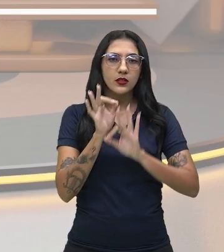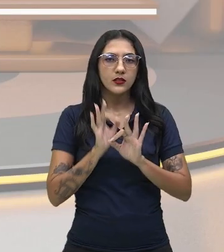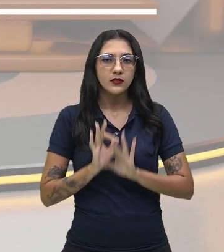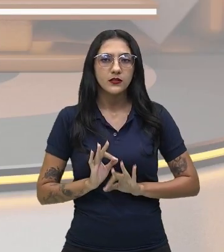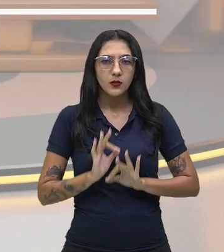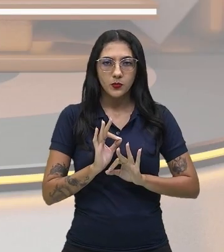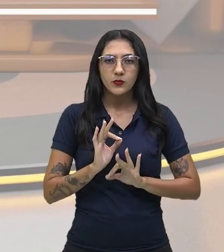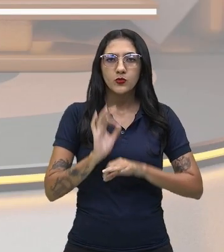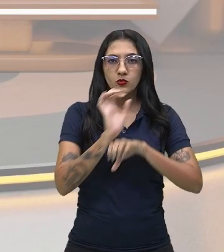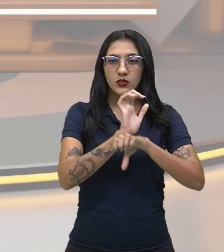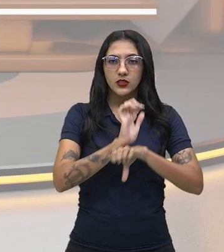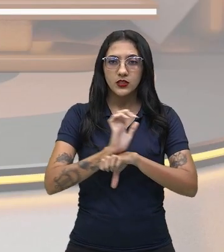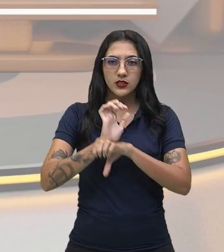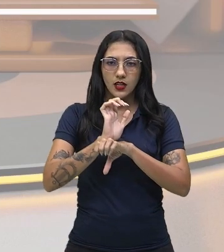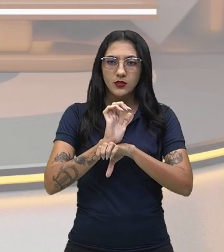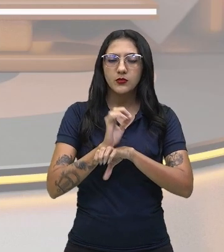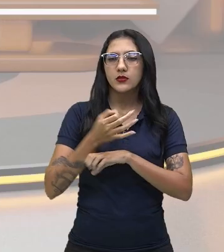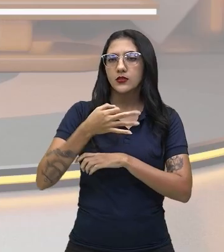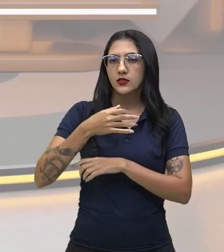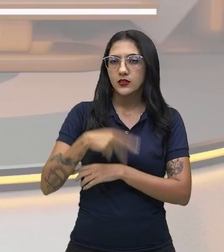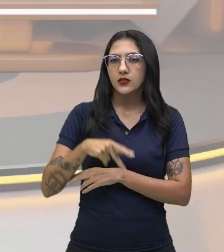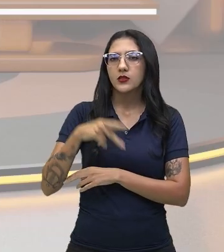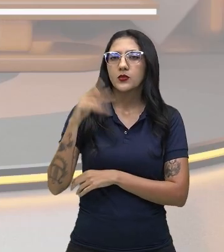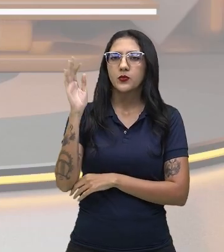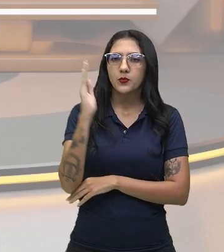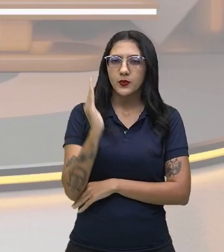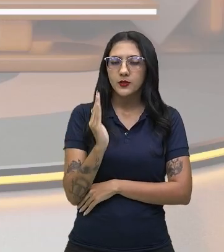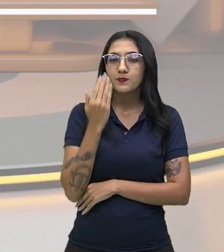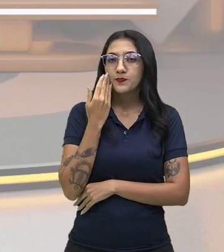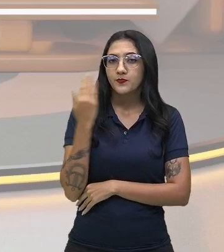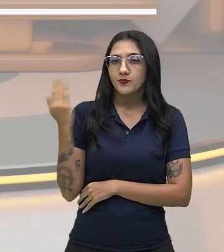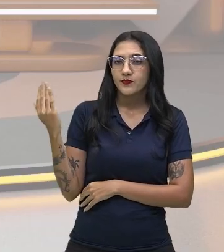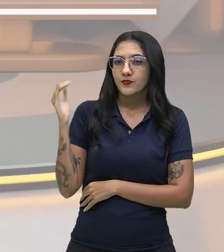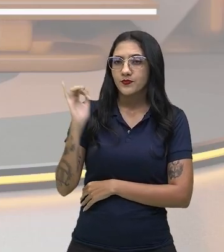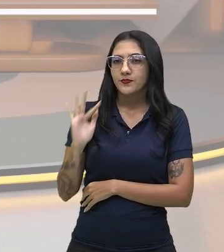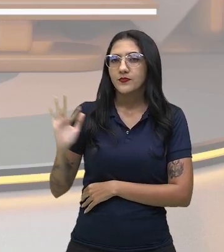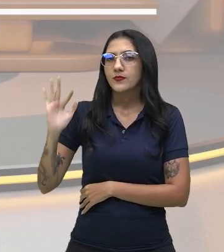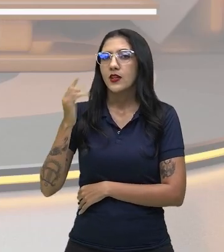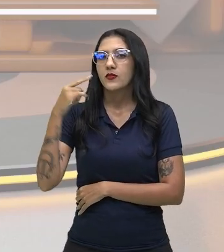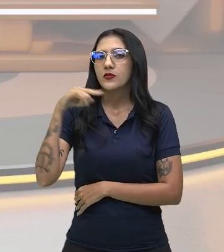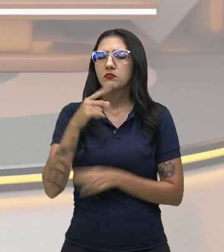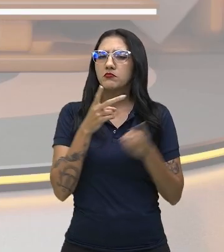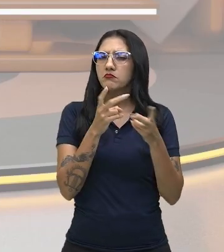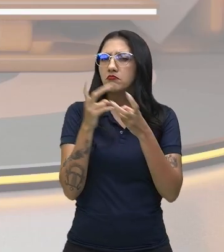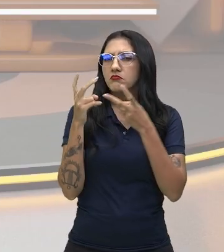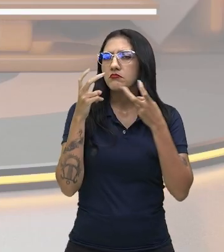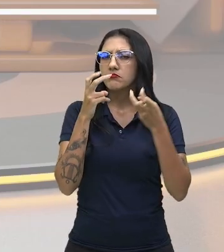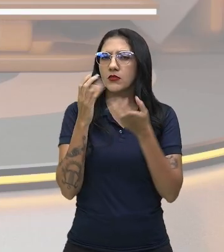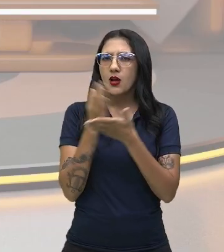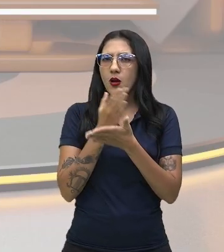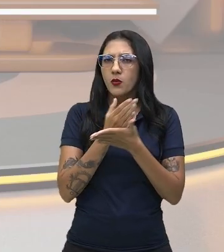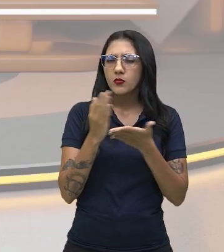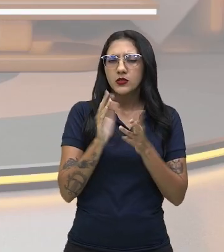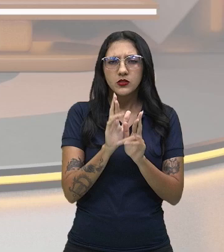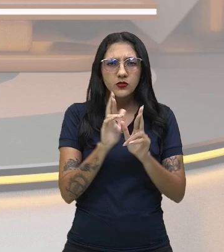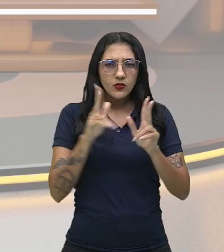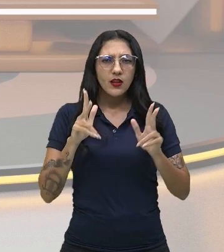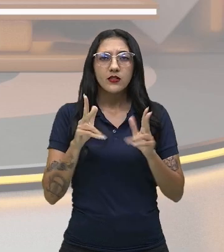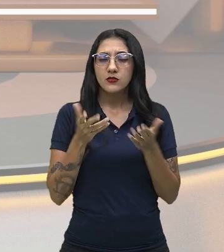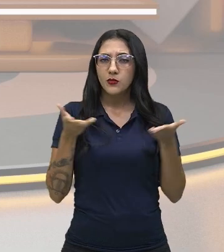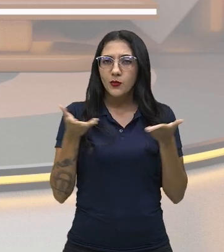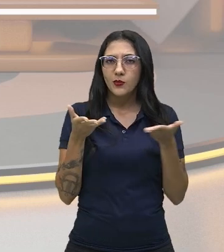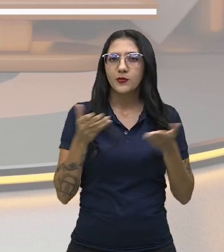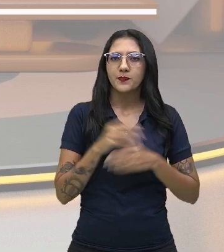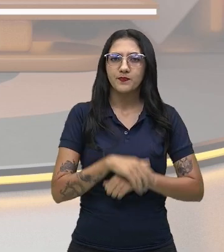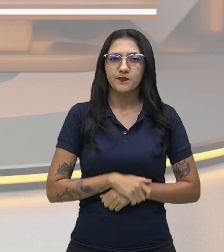administrativa do Brasil, né? E aí nós temos uns mapas para vocês observarem, né, as principais diferenças com relação aos nossos mapas atuais.